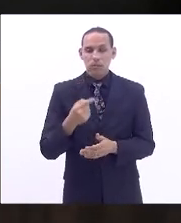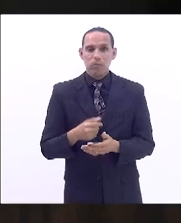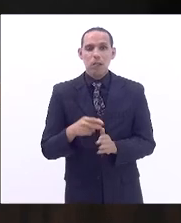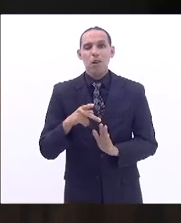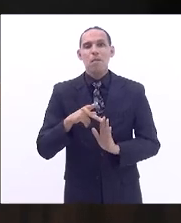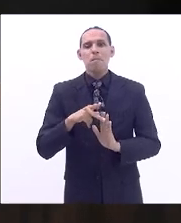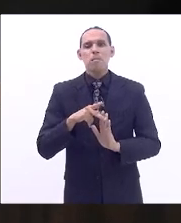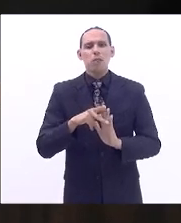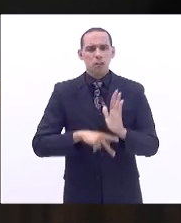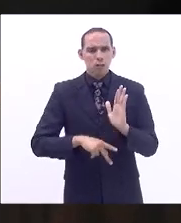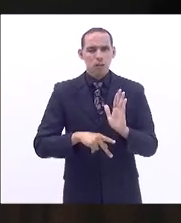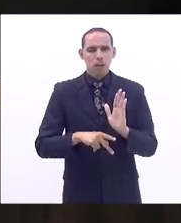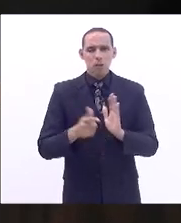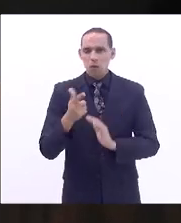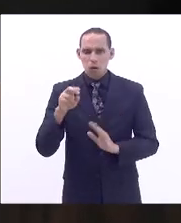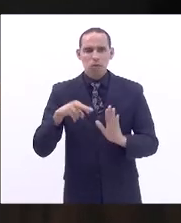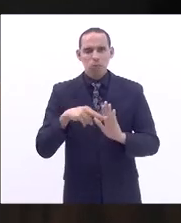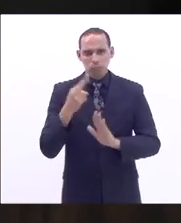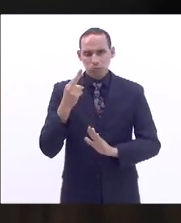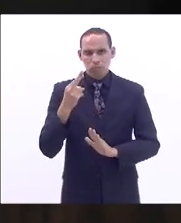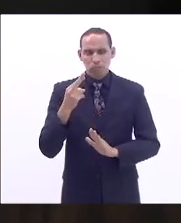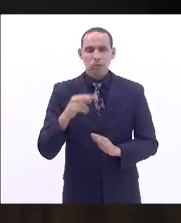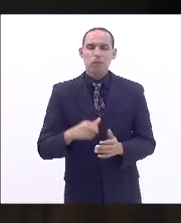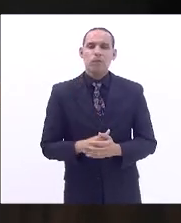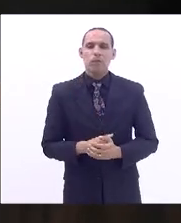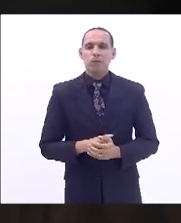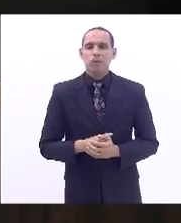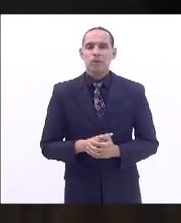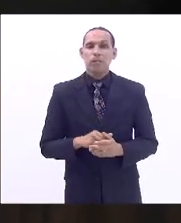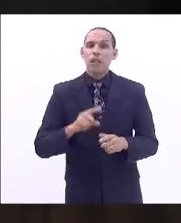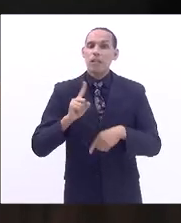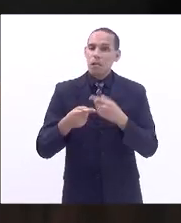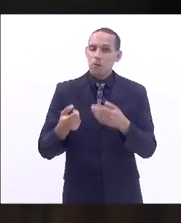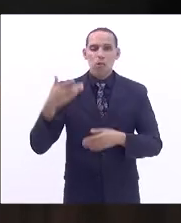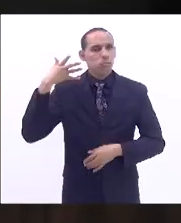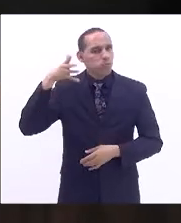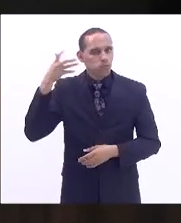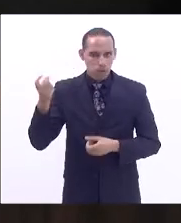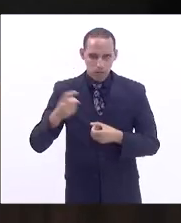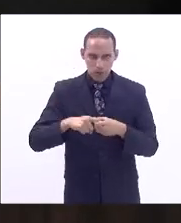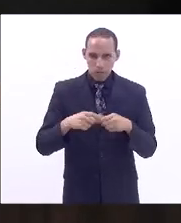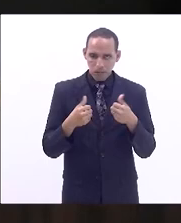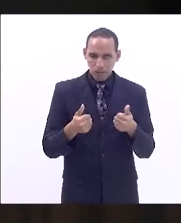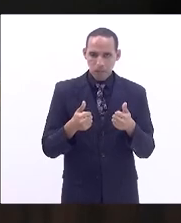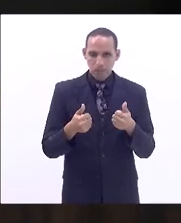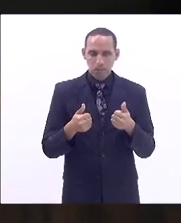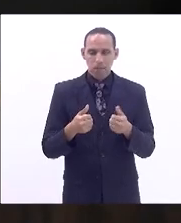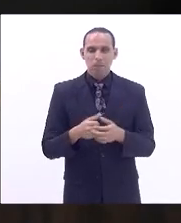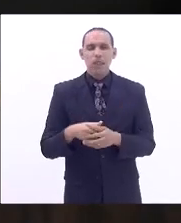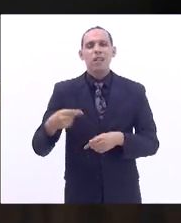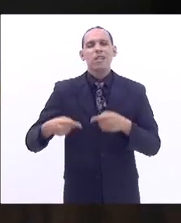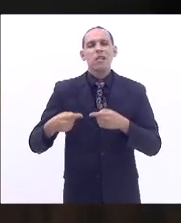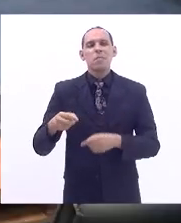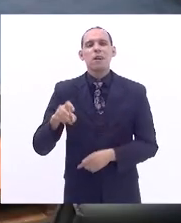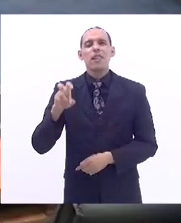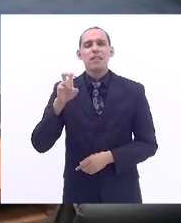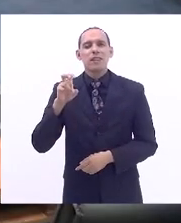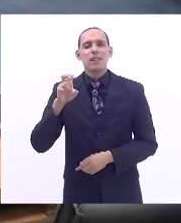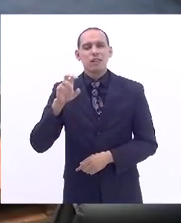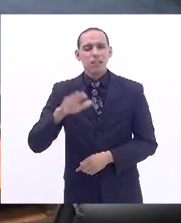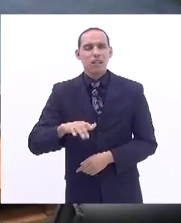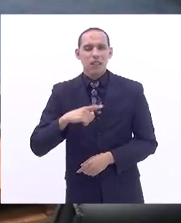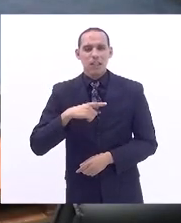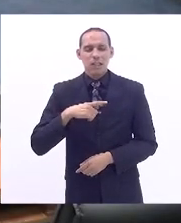projeto de resolução resoluções E aí te volta a discussão pode ser eu tenho um debate as 5 horas